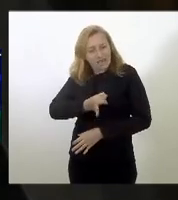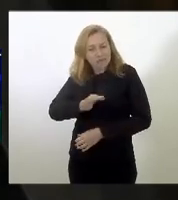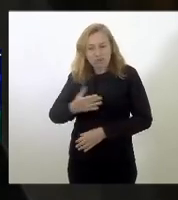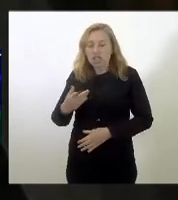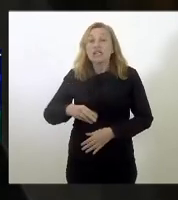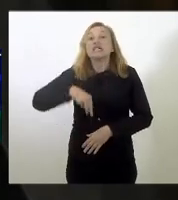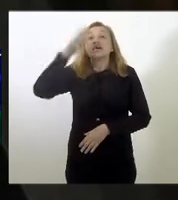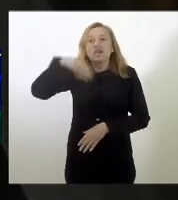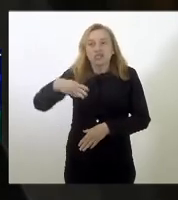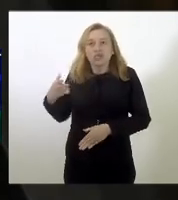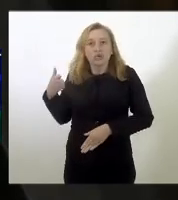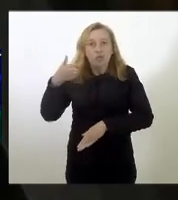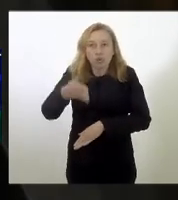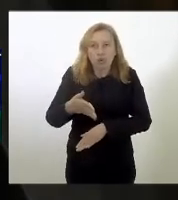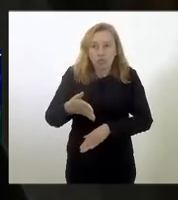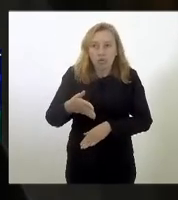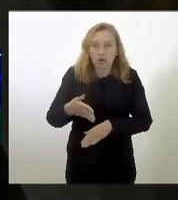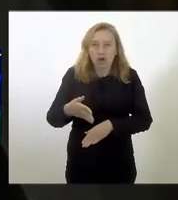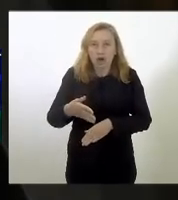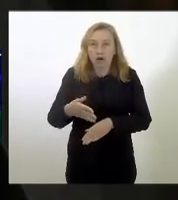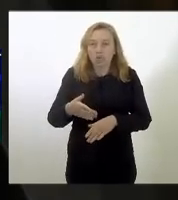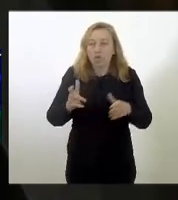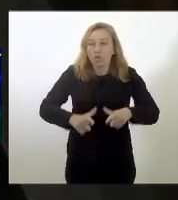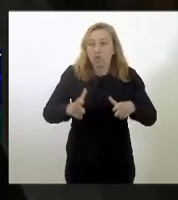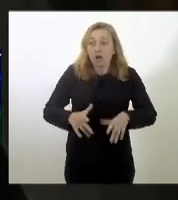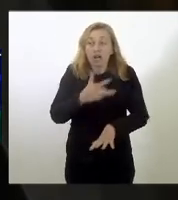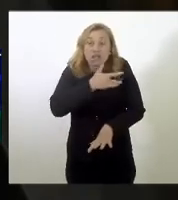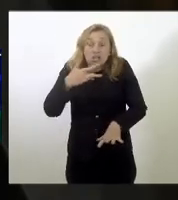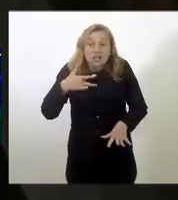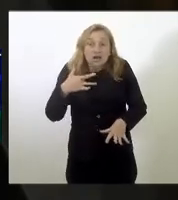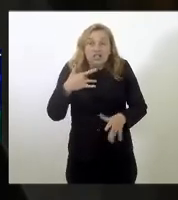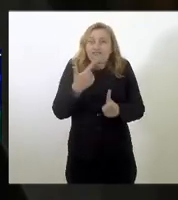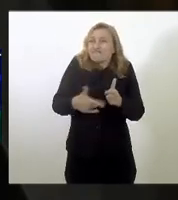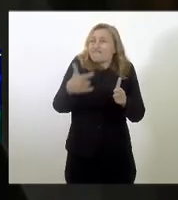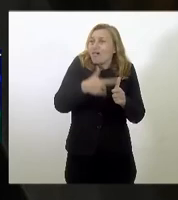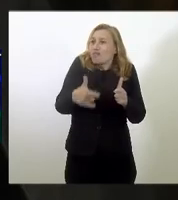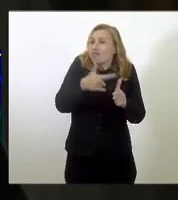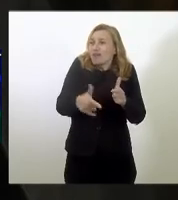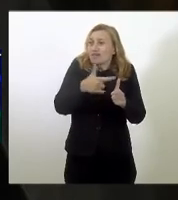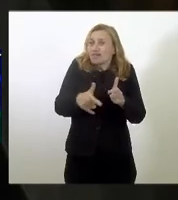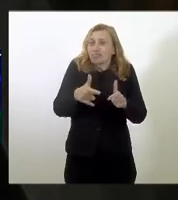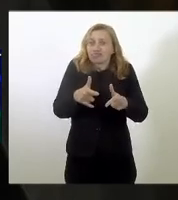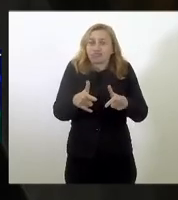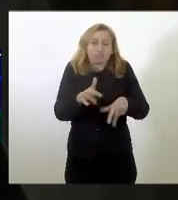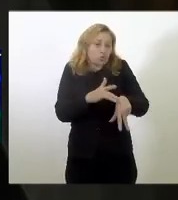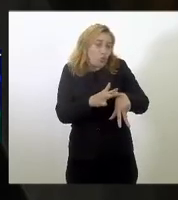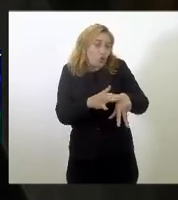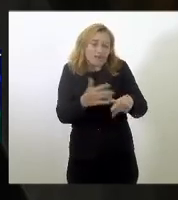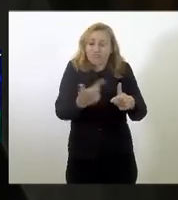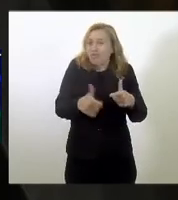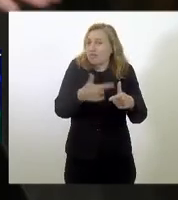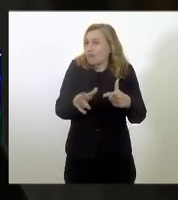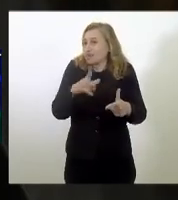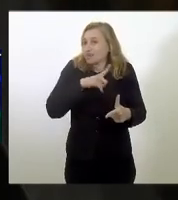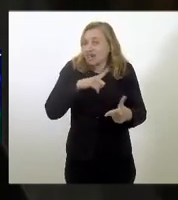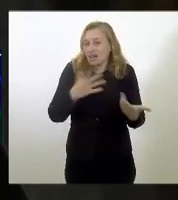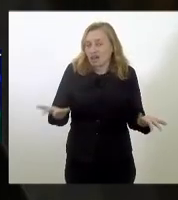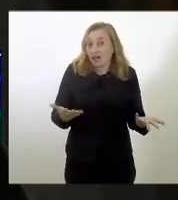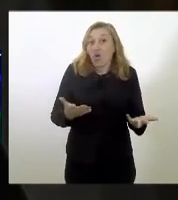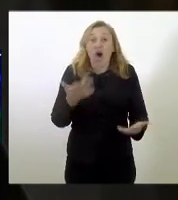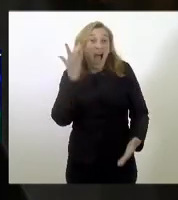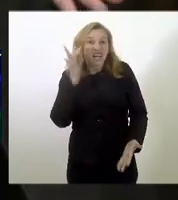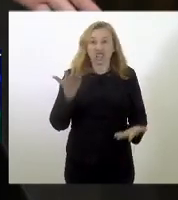a procurar uma unidade pública de saúde chega com milhares de problemas, porra. Ou você acha que a pessoa está indo ali